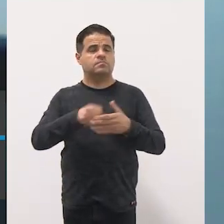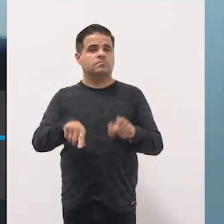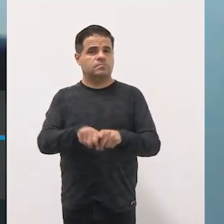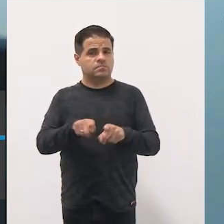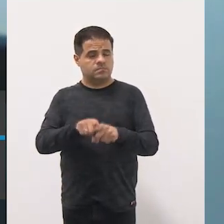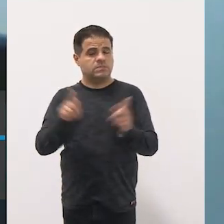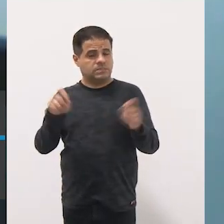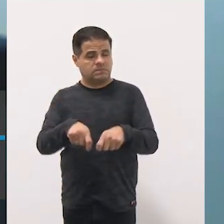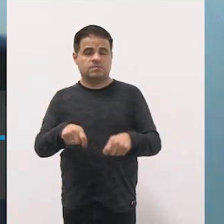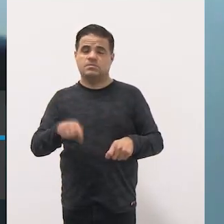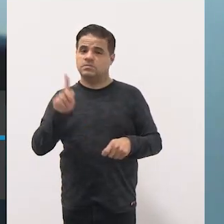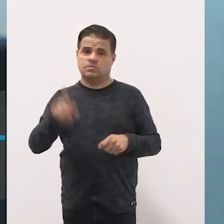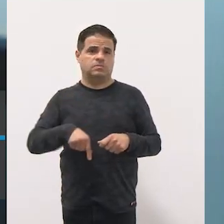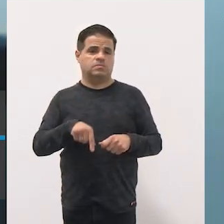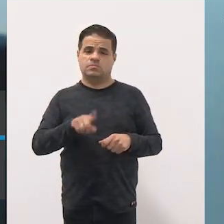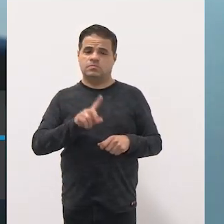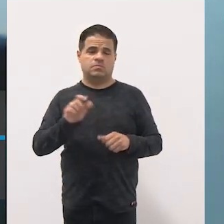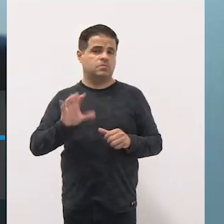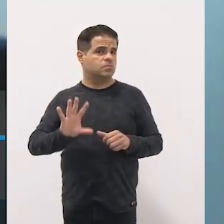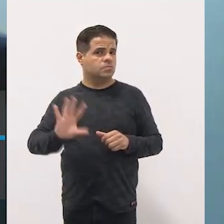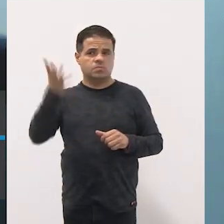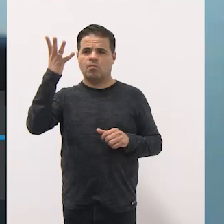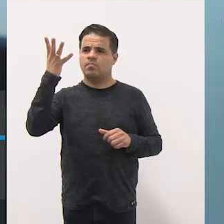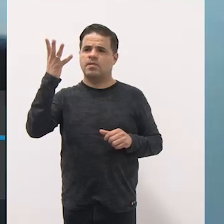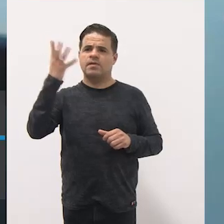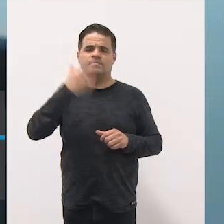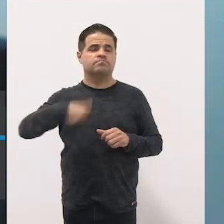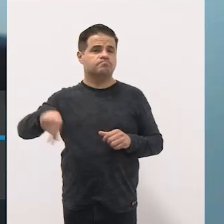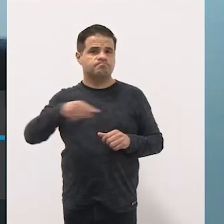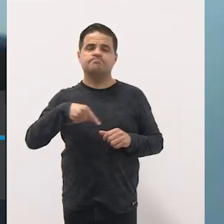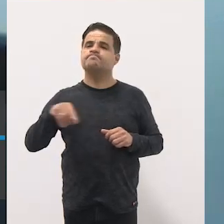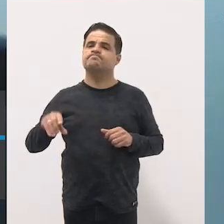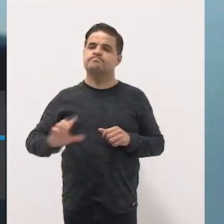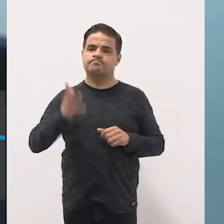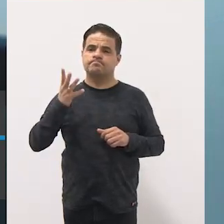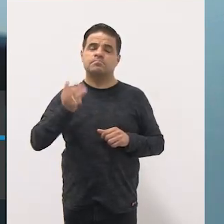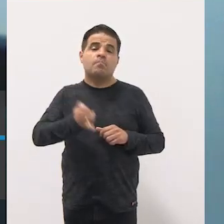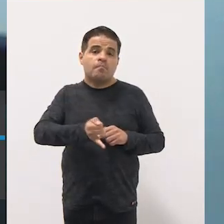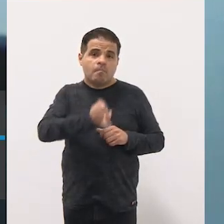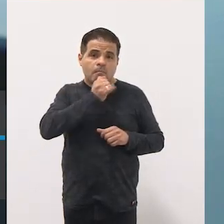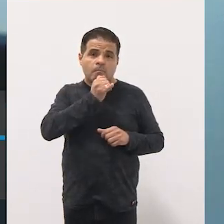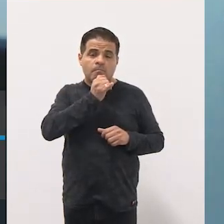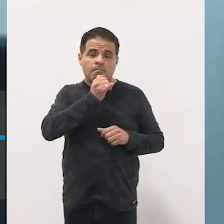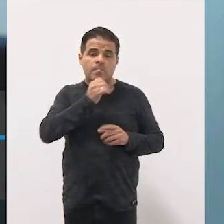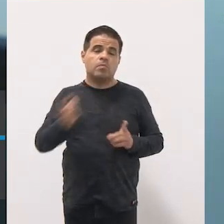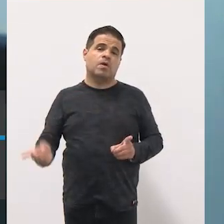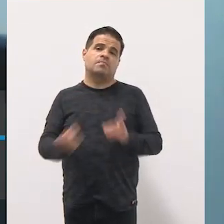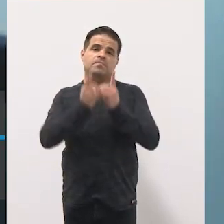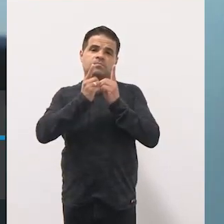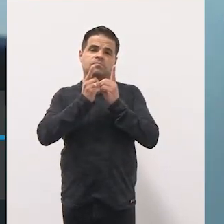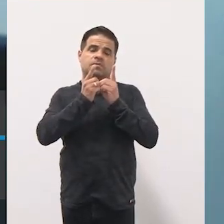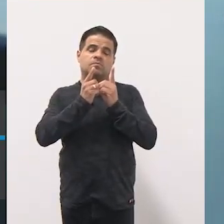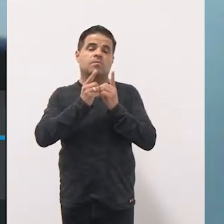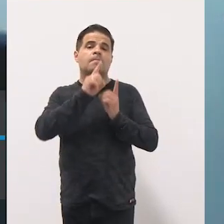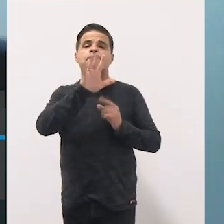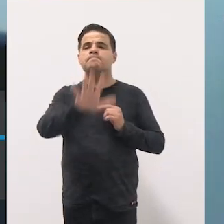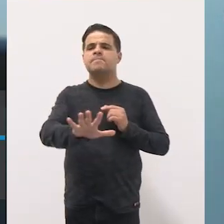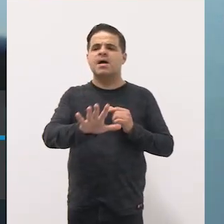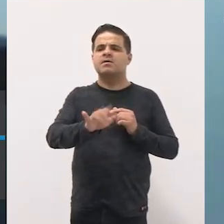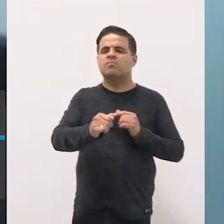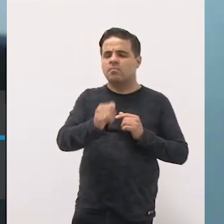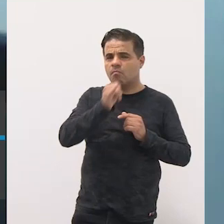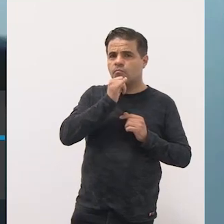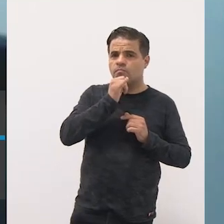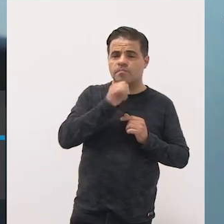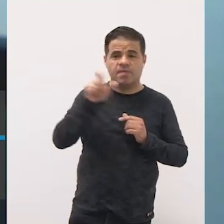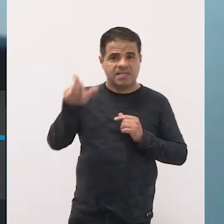também, ele não acontece, por exemplo, para o atendimento. Mas, vamos supor